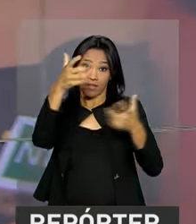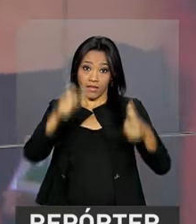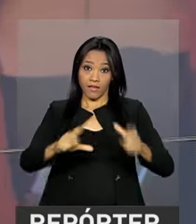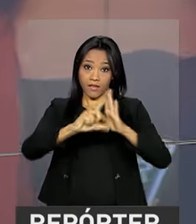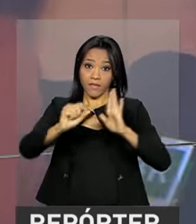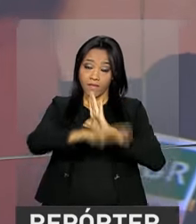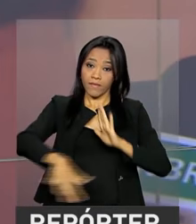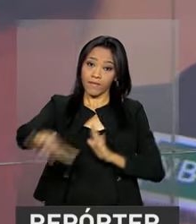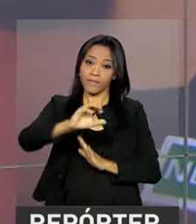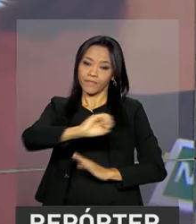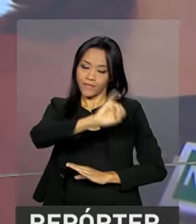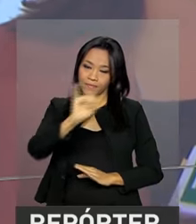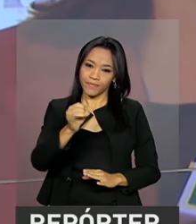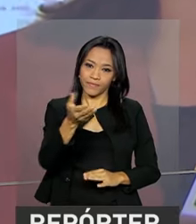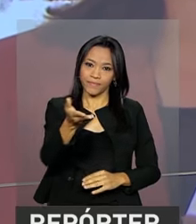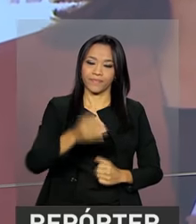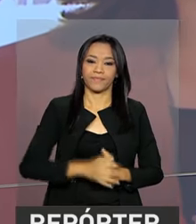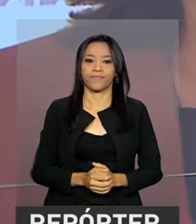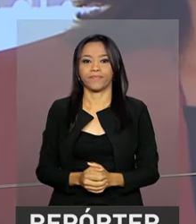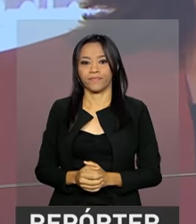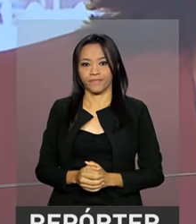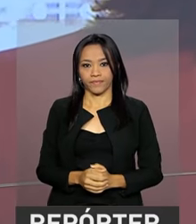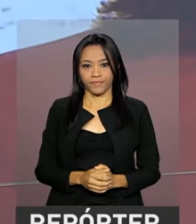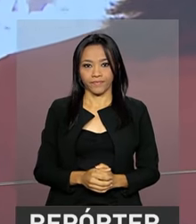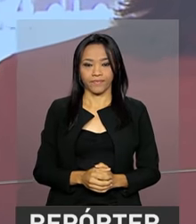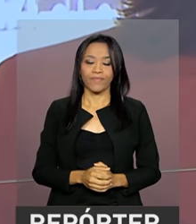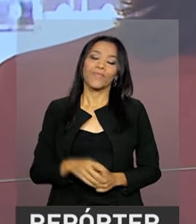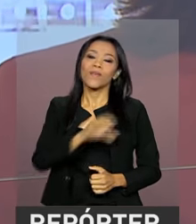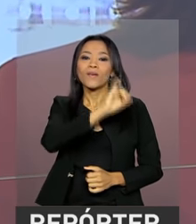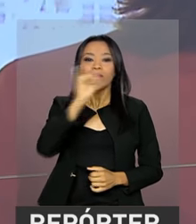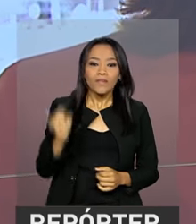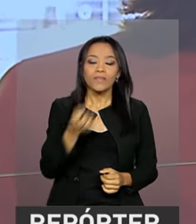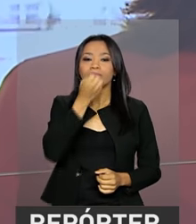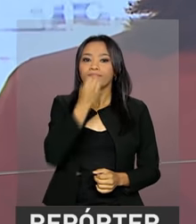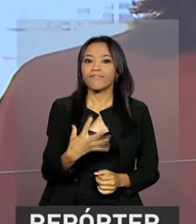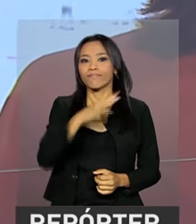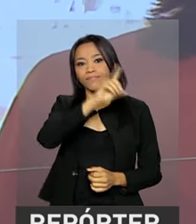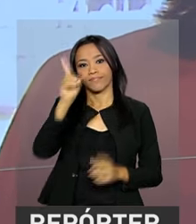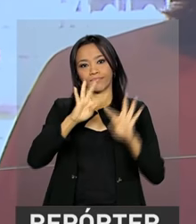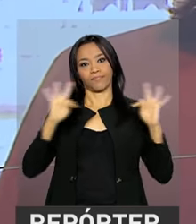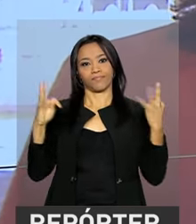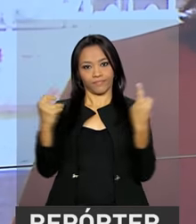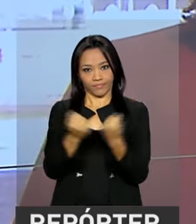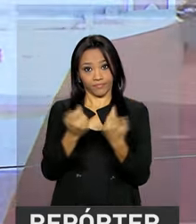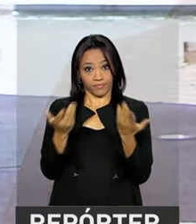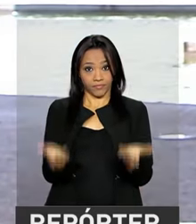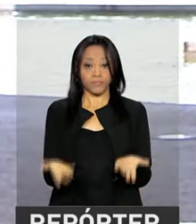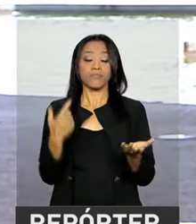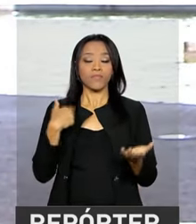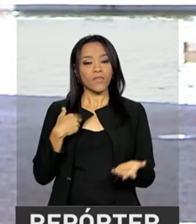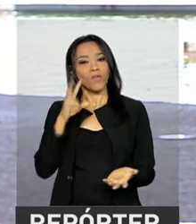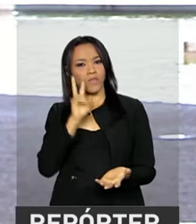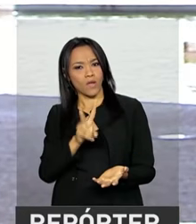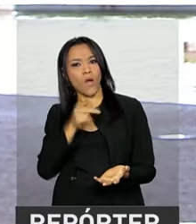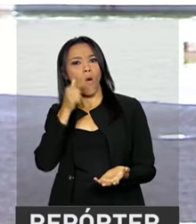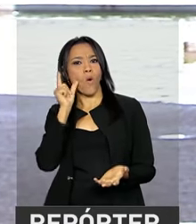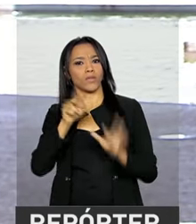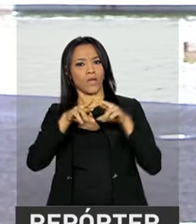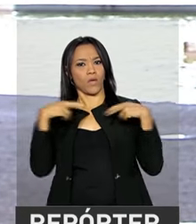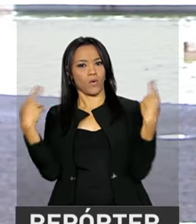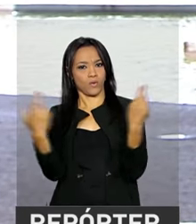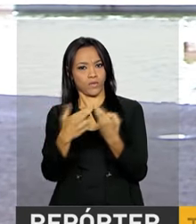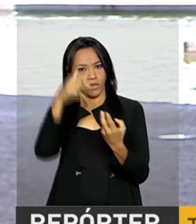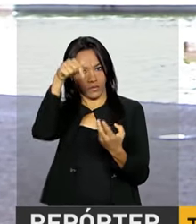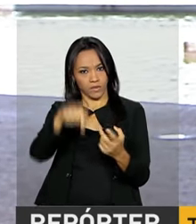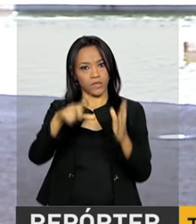Planalto. Oi Taíssa, bom dia para você. Olá Renata. Bom dia. Bom dia a todos. Eu acompanhei a reunião ontem aqui no